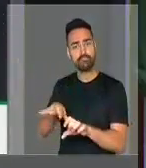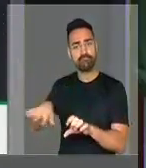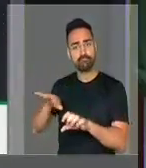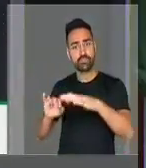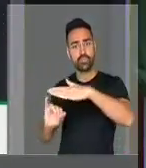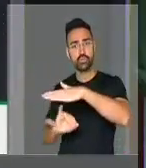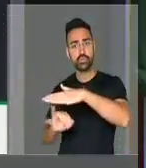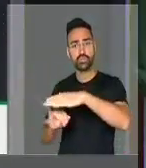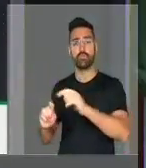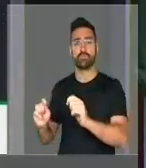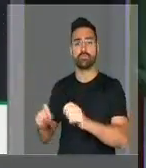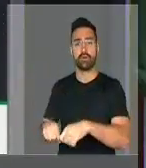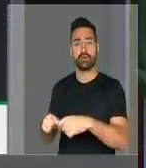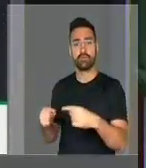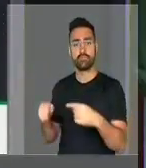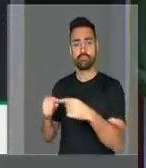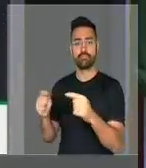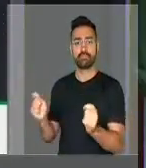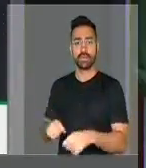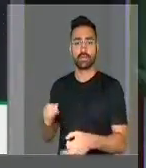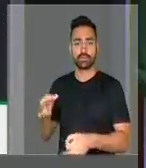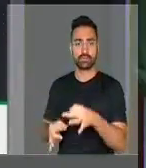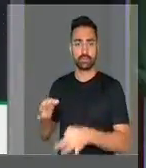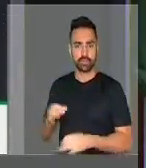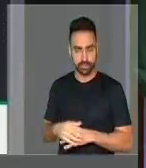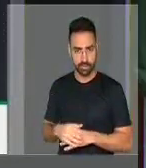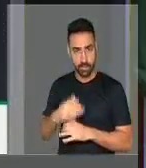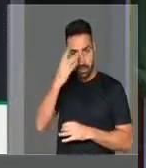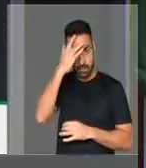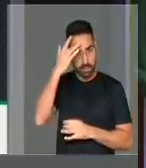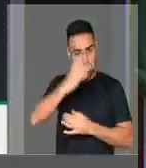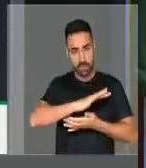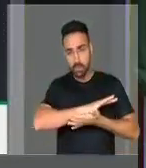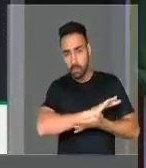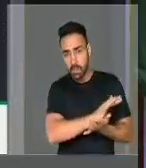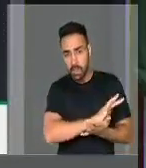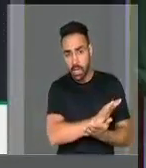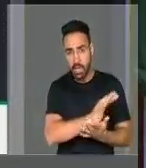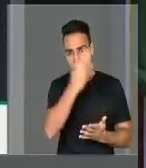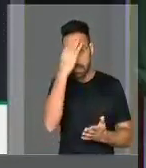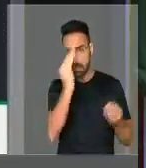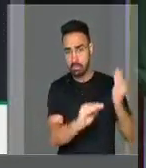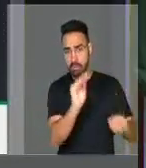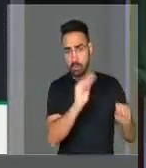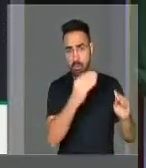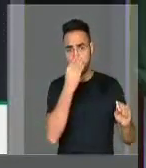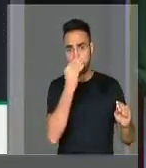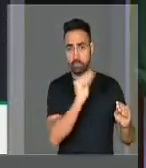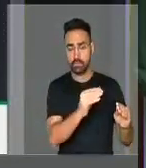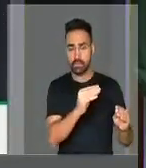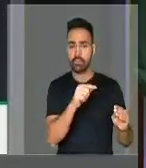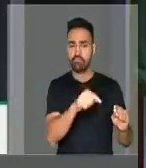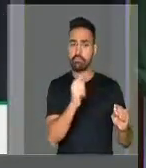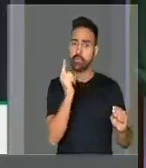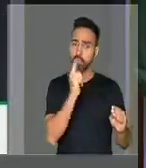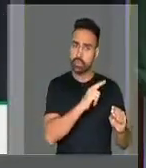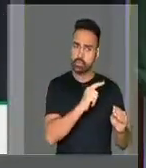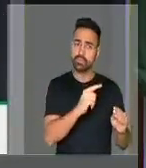se faça justiça, onde os humilhados, ofendidos, esquecidos possam ser, de